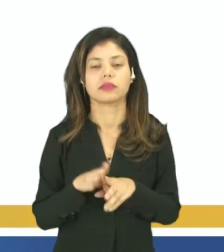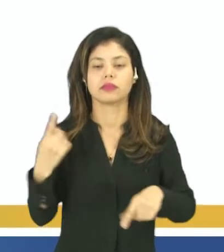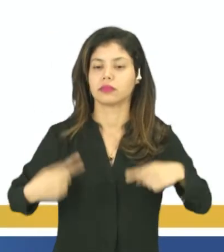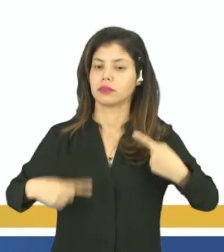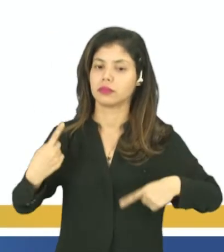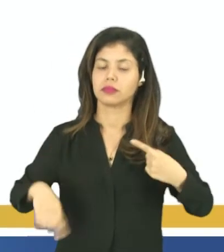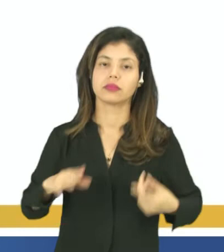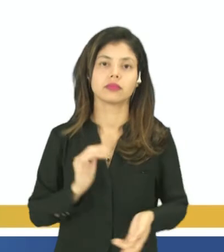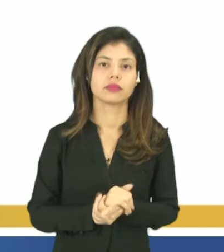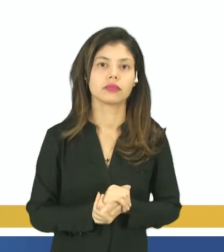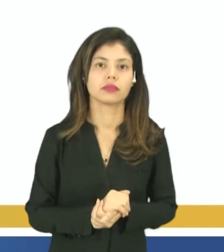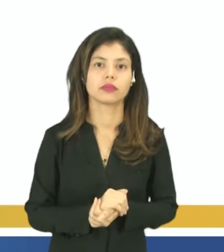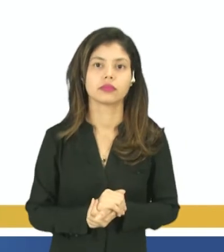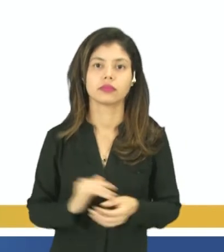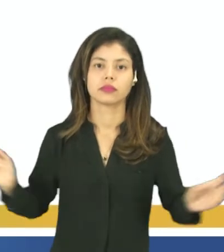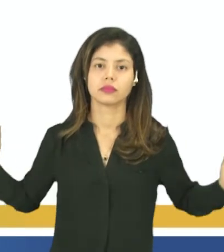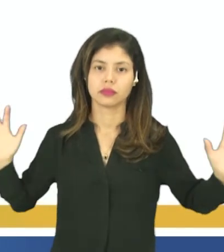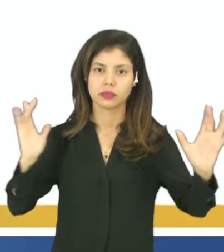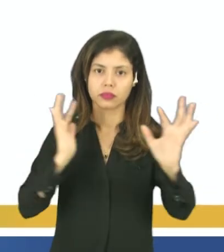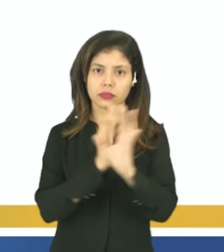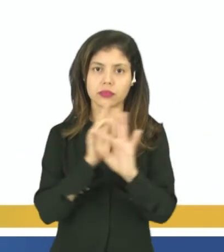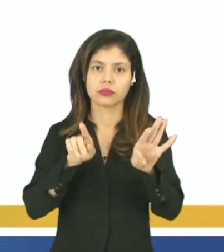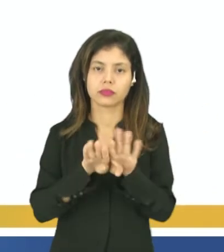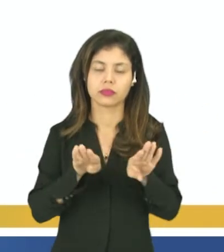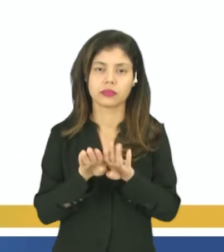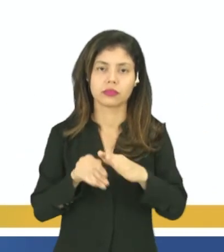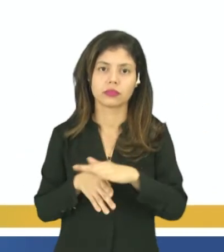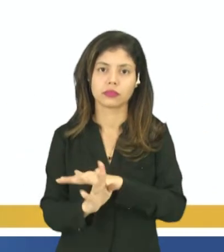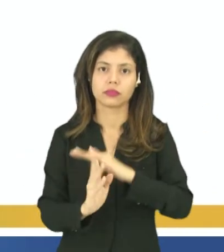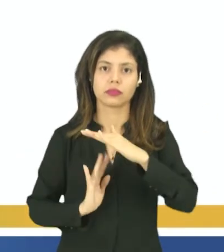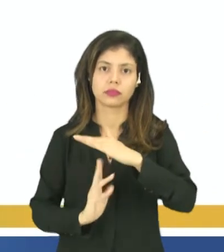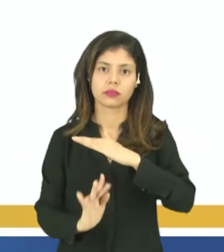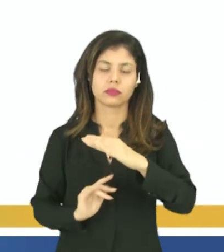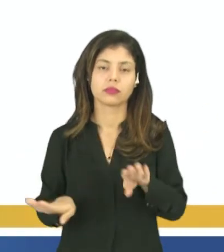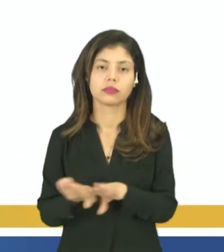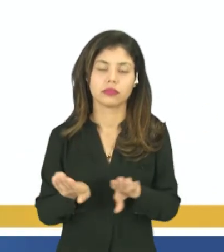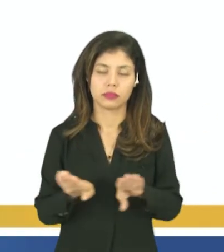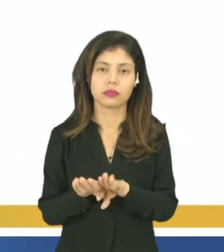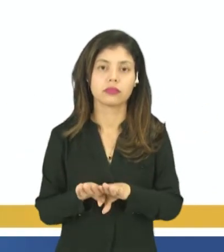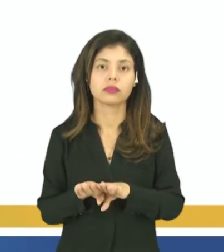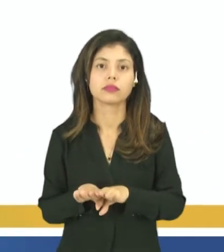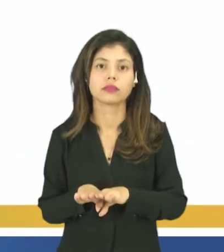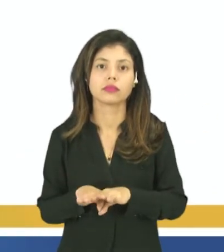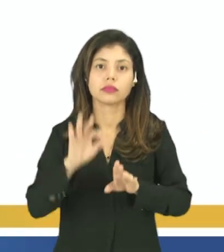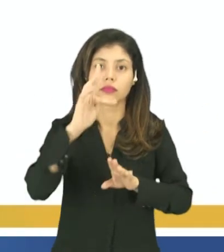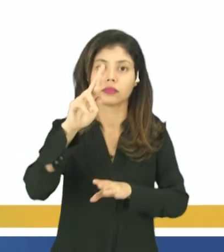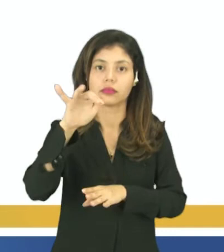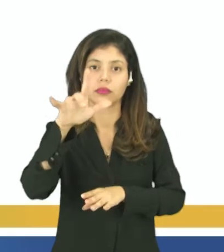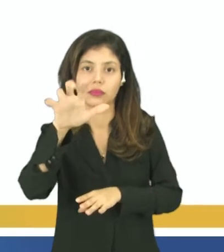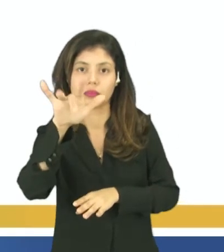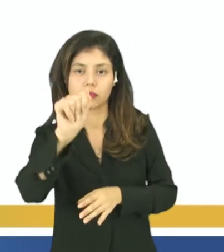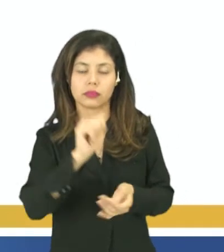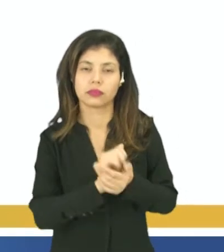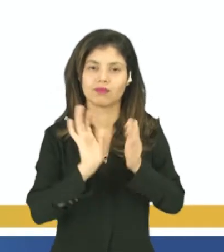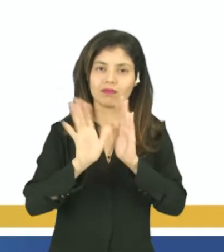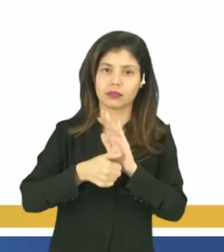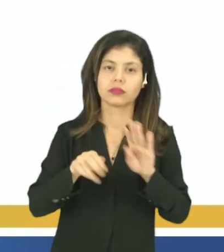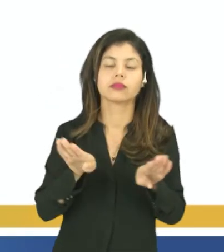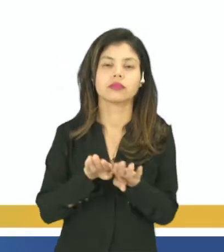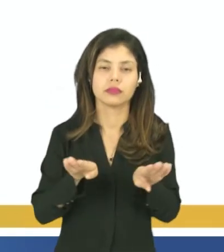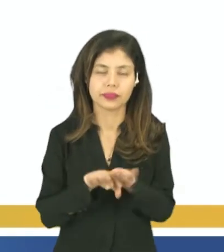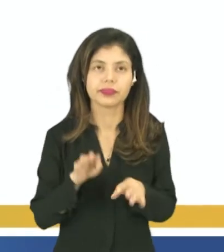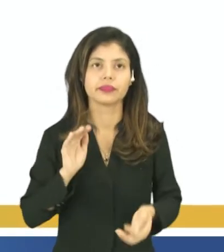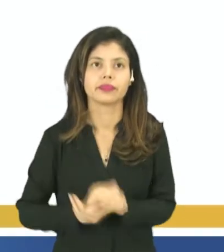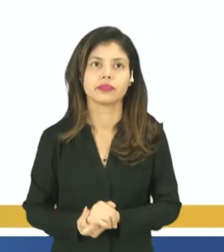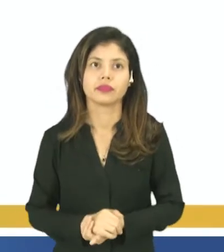internacional, no fluxo migratório e até no controle do crime organizado nas fronteiras. Em relações internacionais,